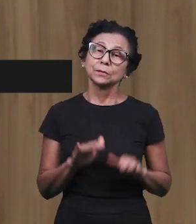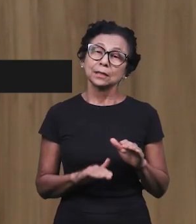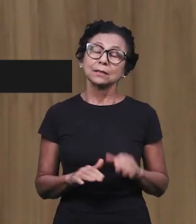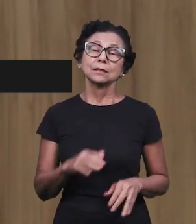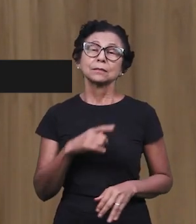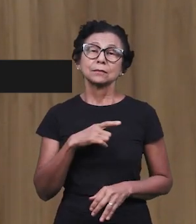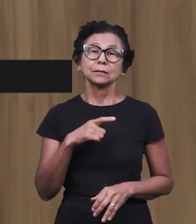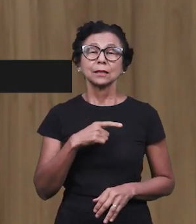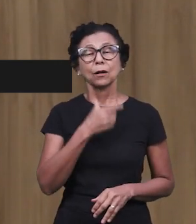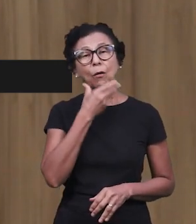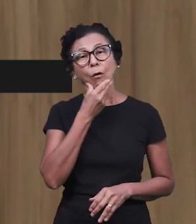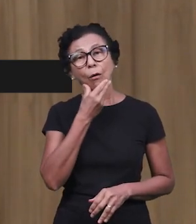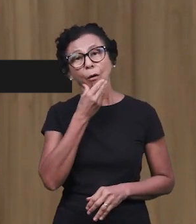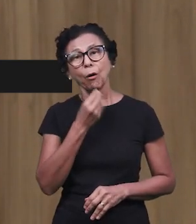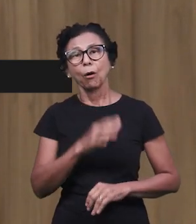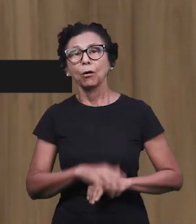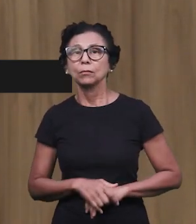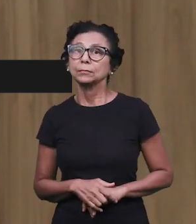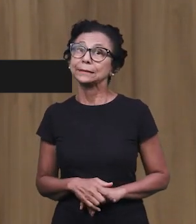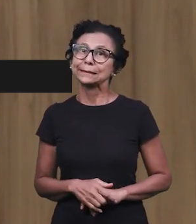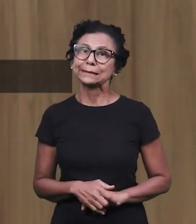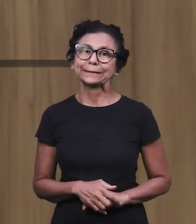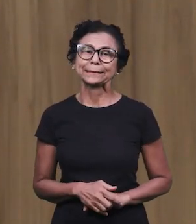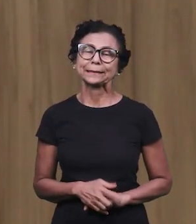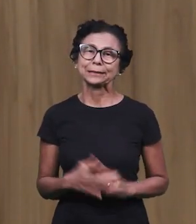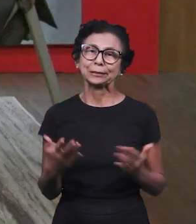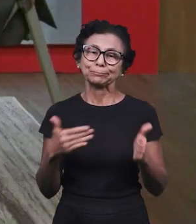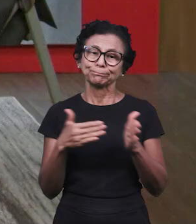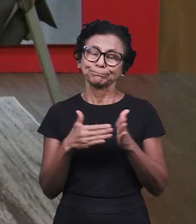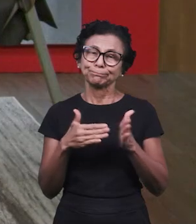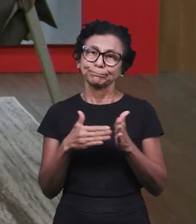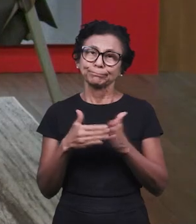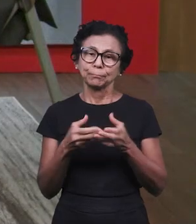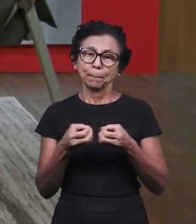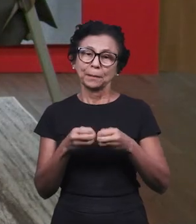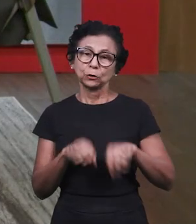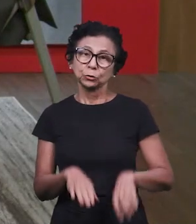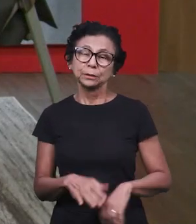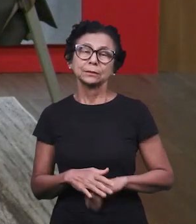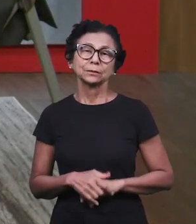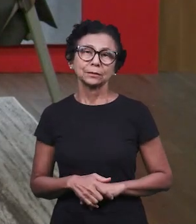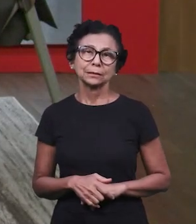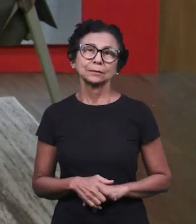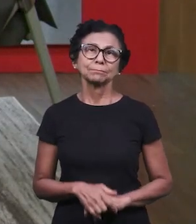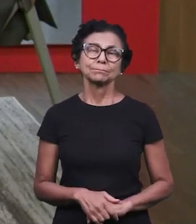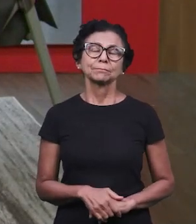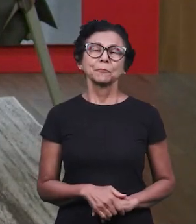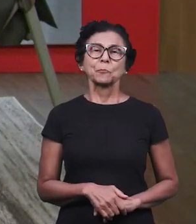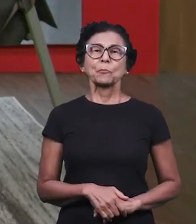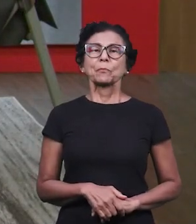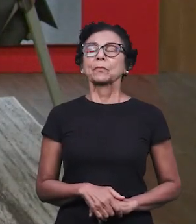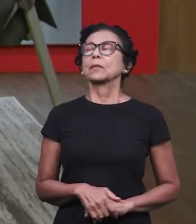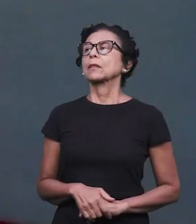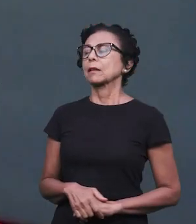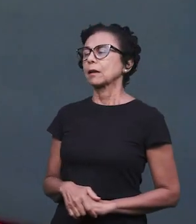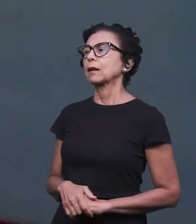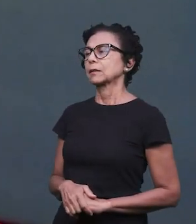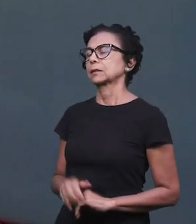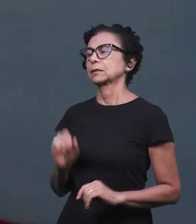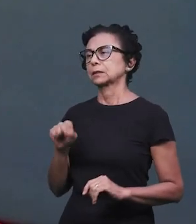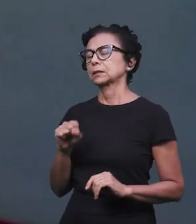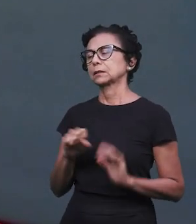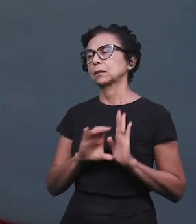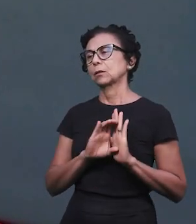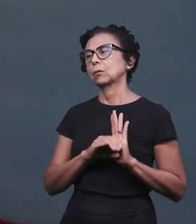ter tomado atitude no tempo certo, né? Eu acho que tem um pouco disso. Sim, é enraizado, né, esse conceito,